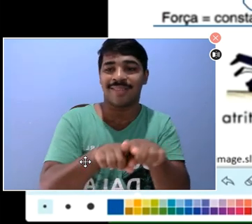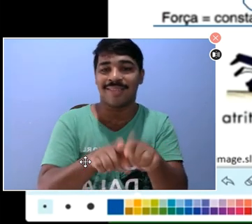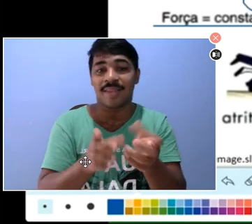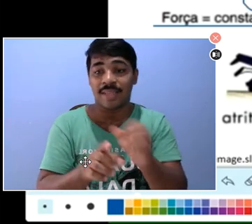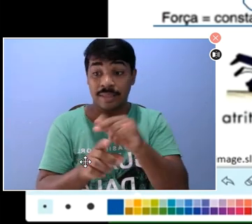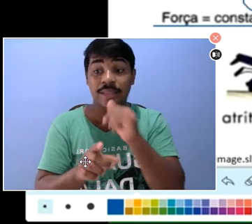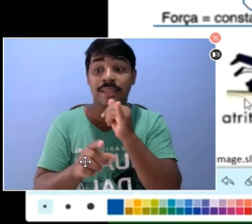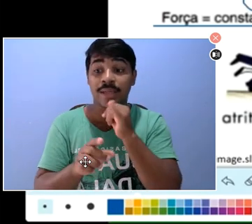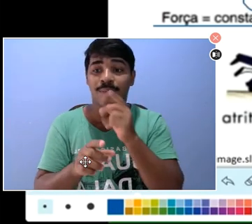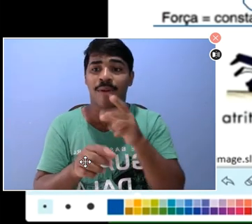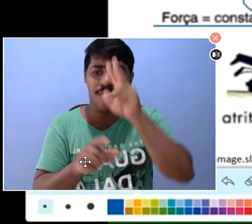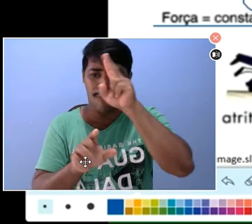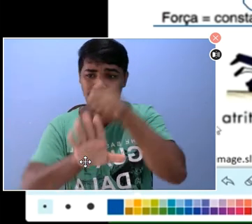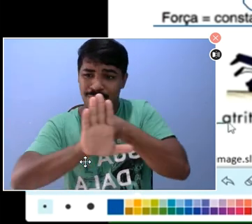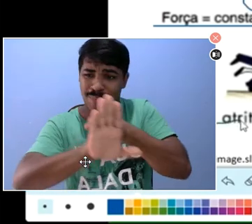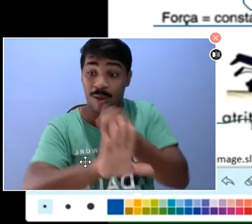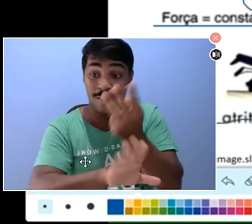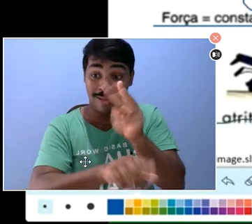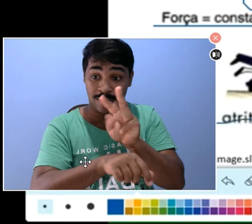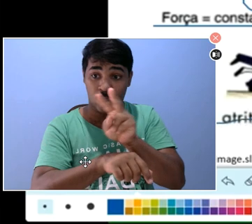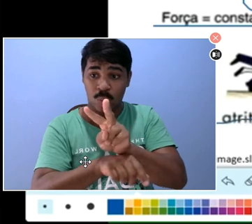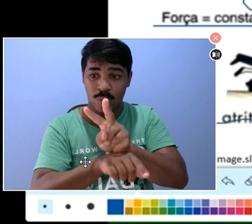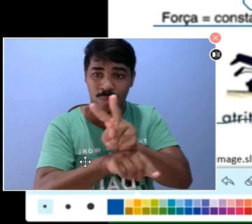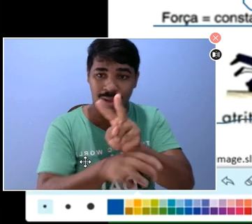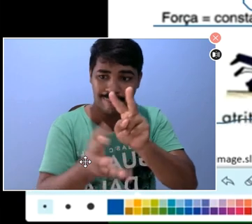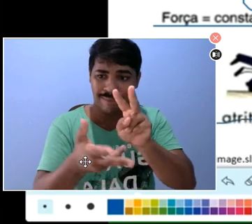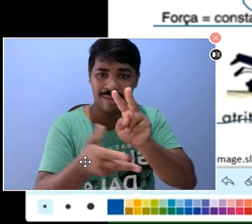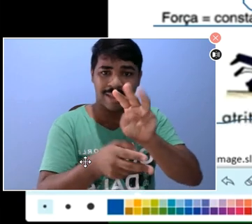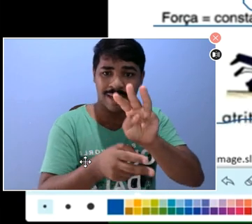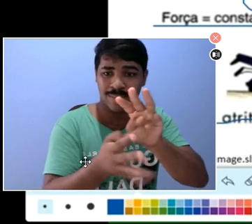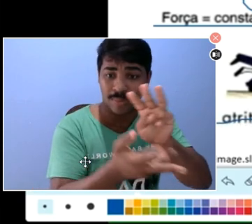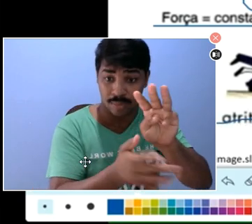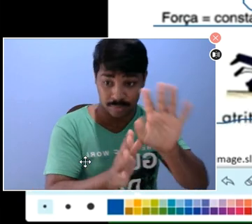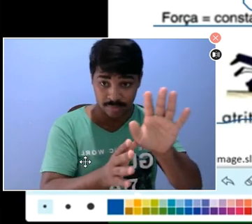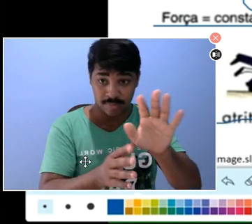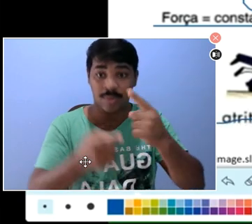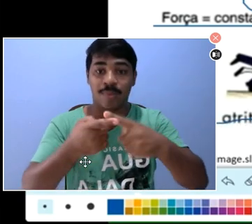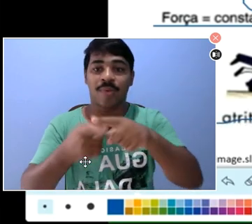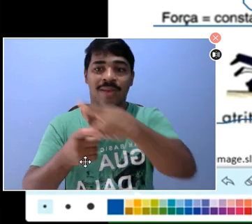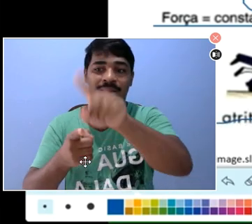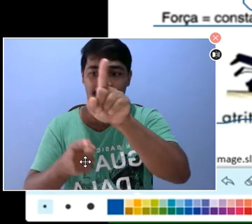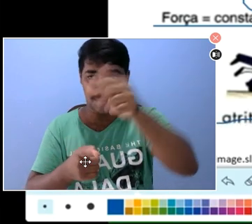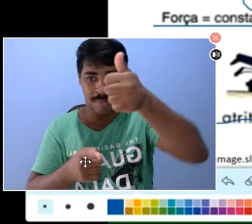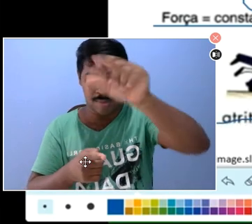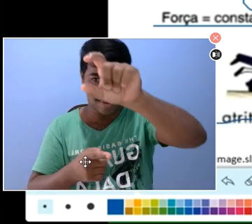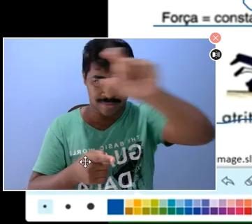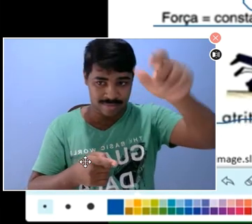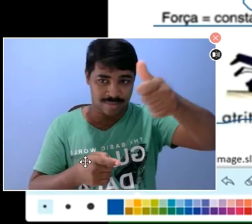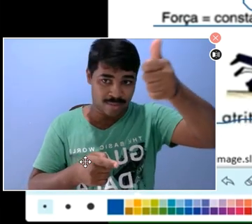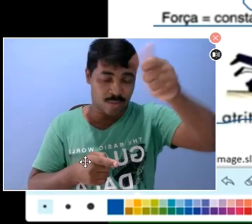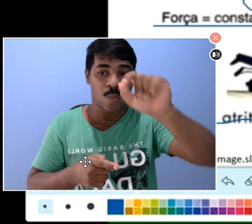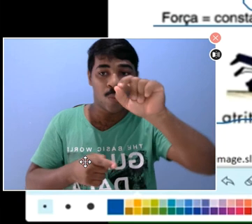quando a massa é maior, tá? Sempre considerando uma superfície sem atrito, tá? Que o atrito também é